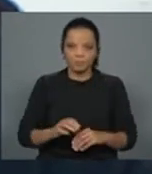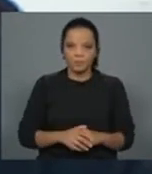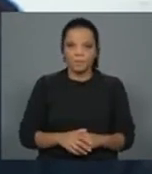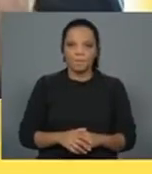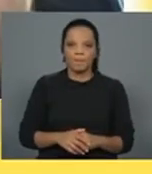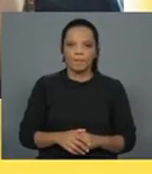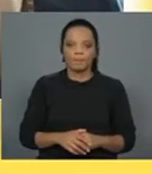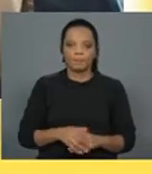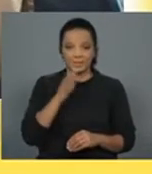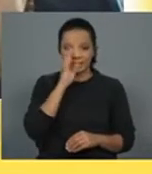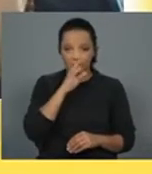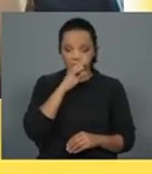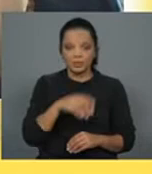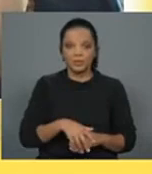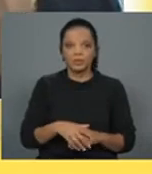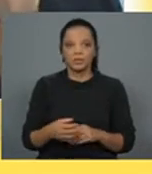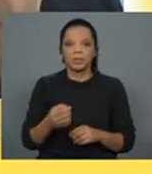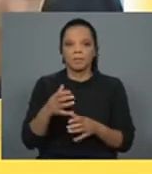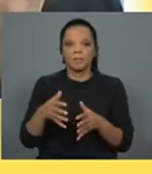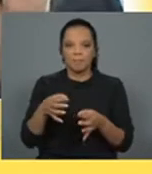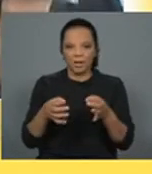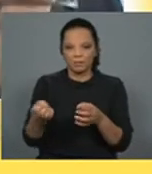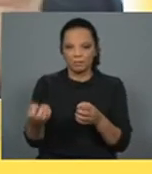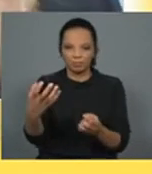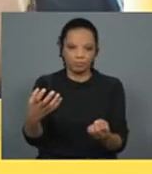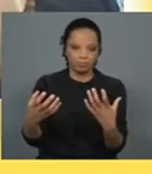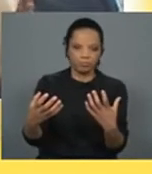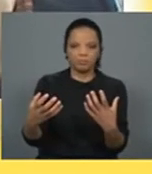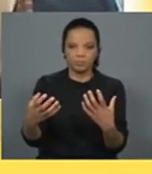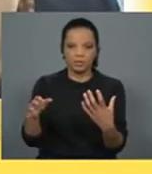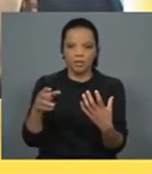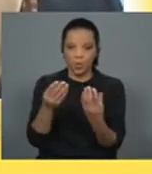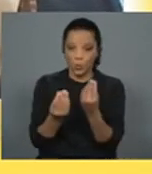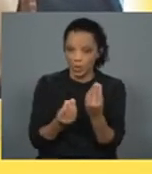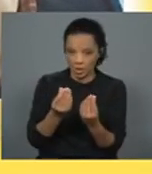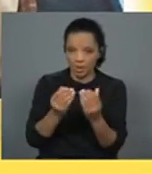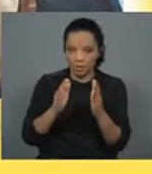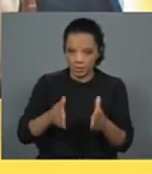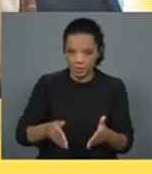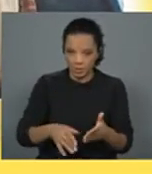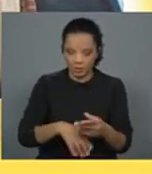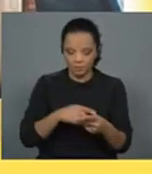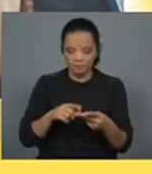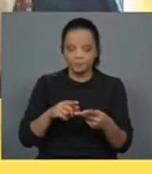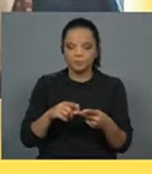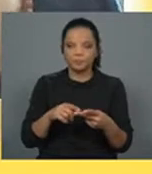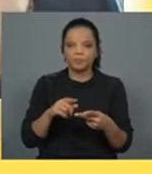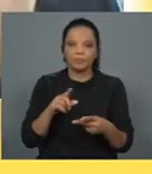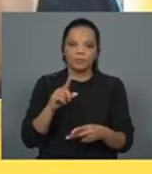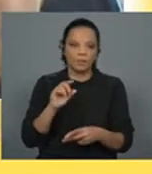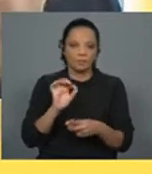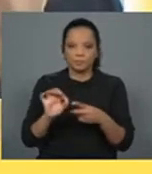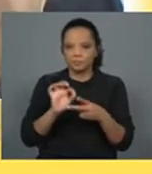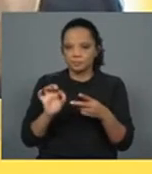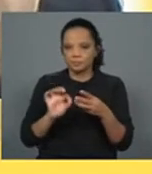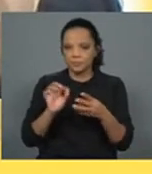sismógrafos implica que os aparelhos sejam de qualidade, tenham as mesmas